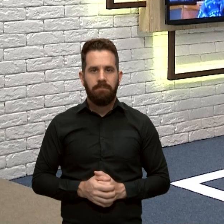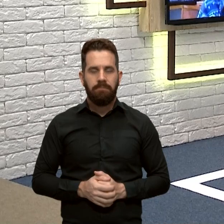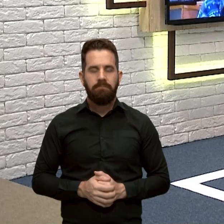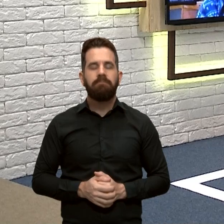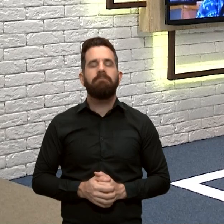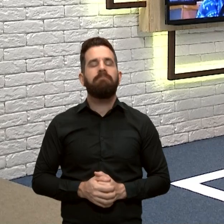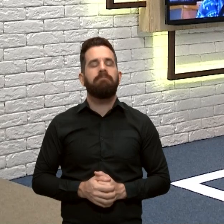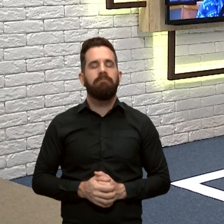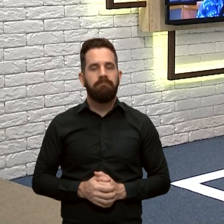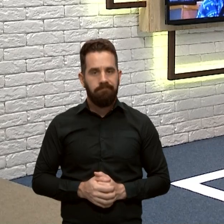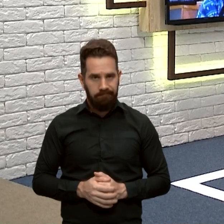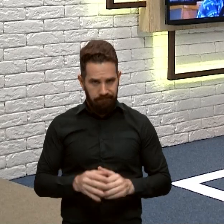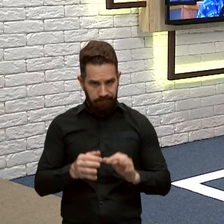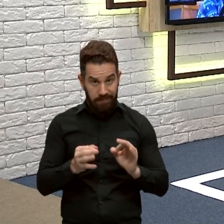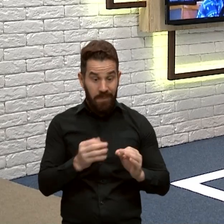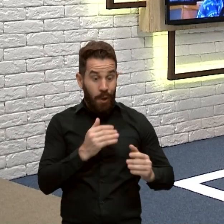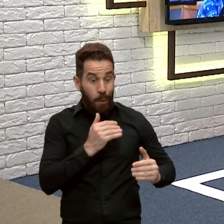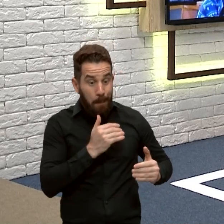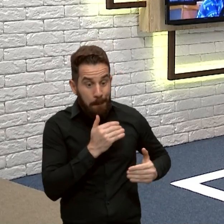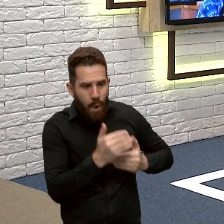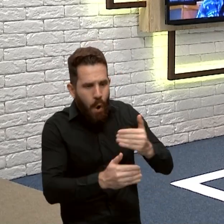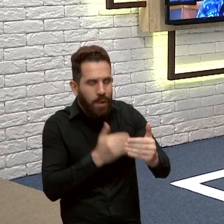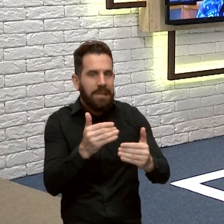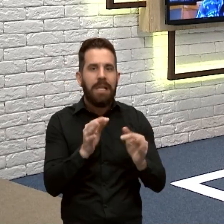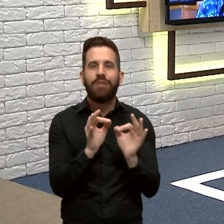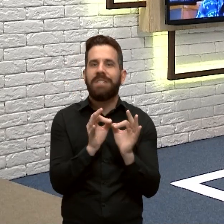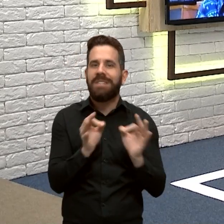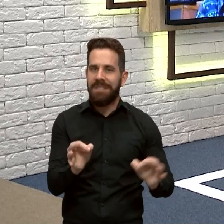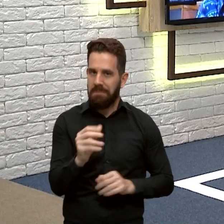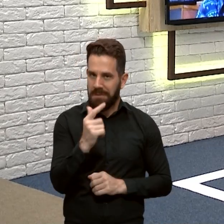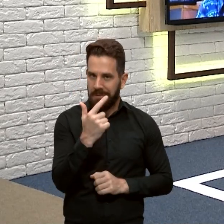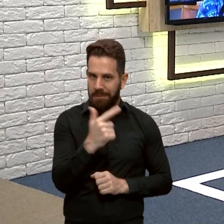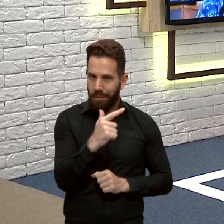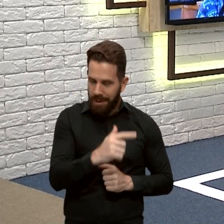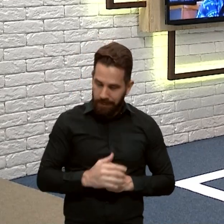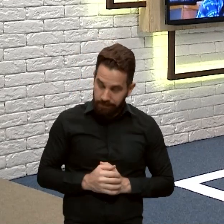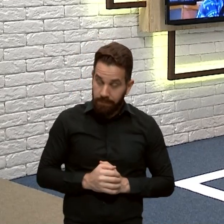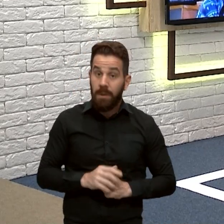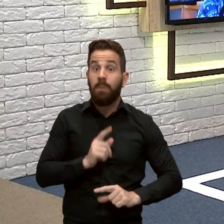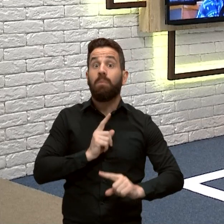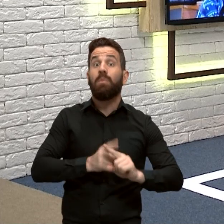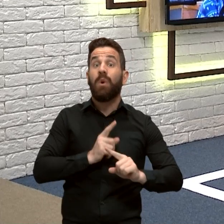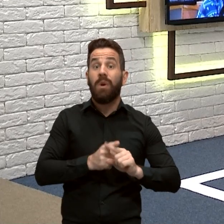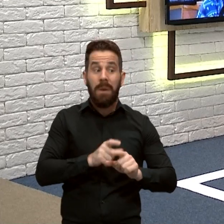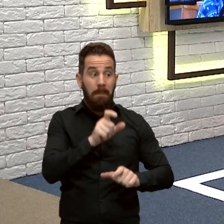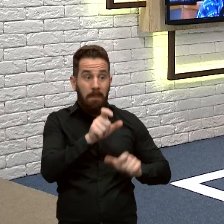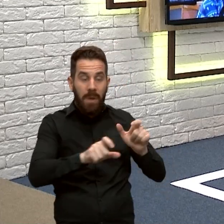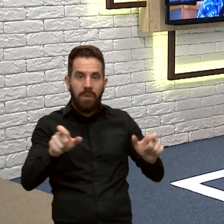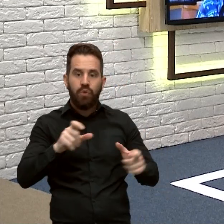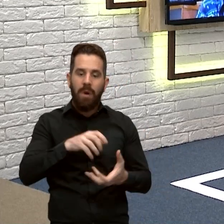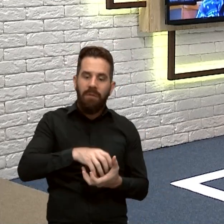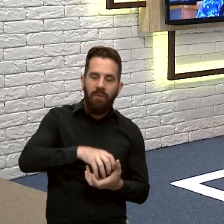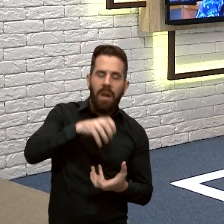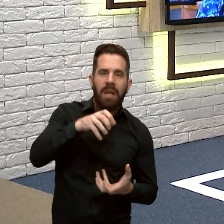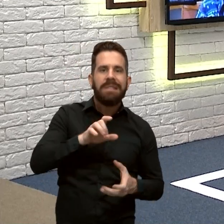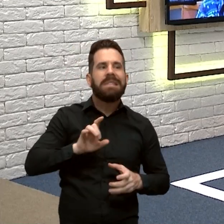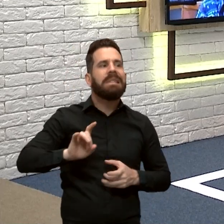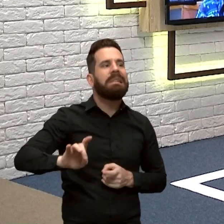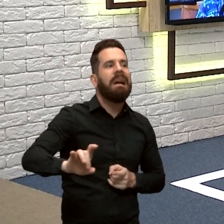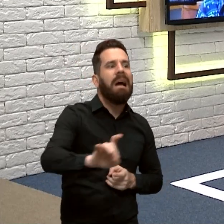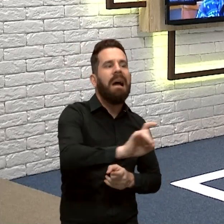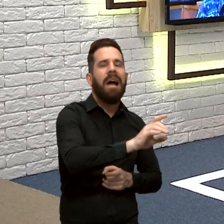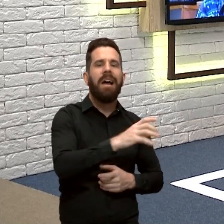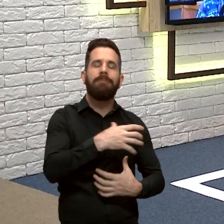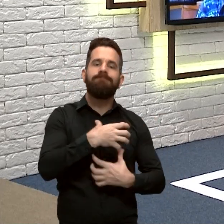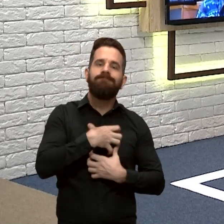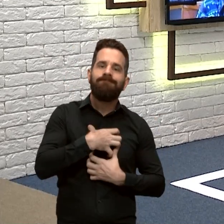um processo tão simples assim, não é? Porque as pessoas envelhecem de maneira diferente.